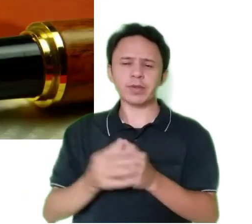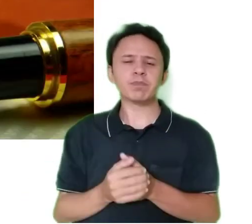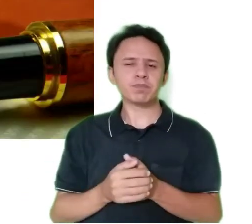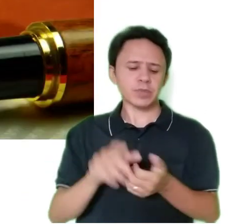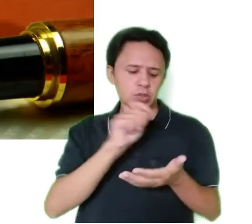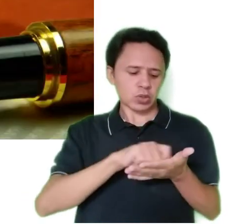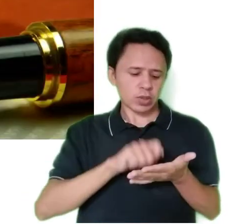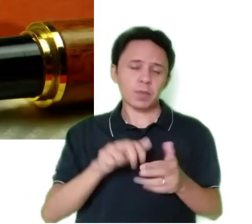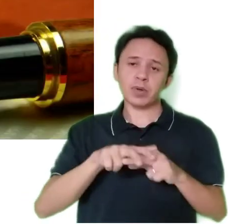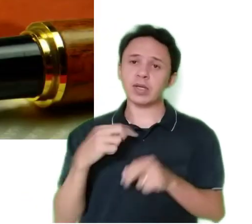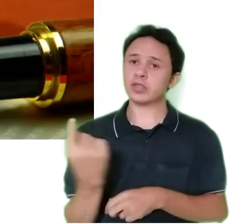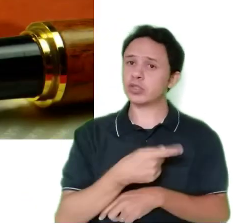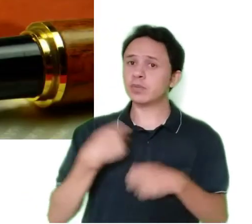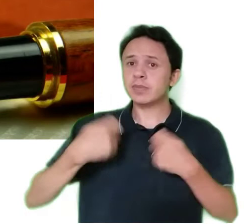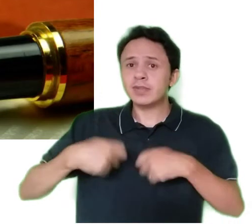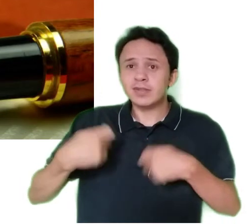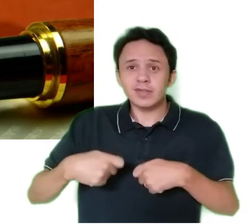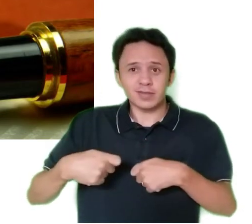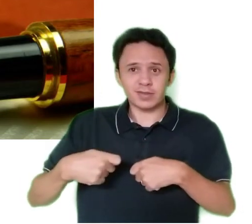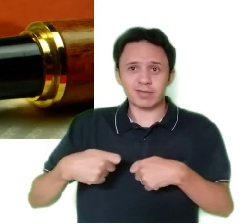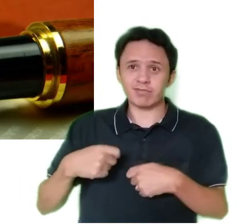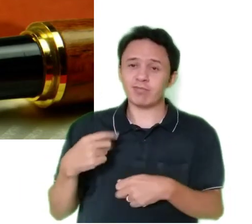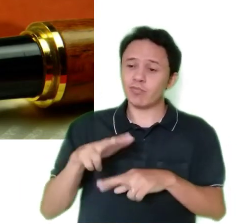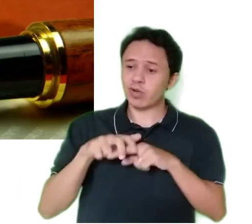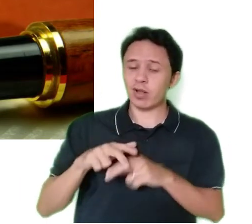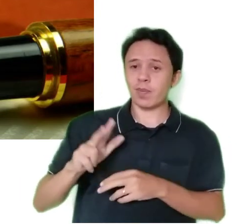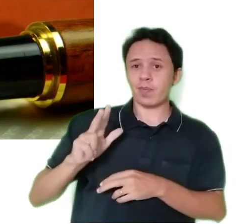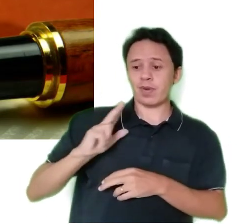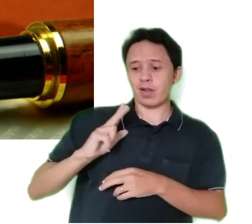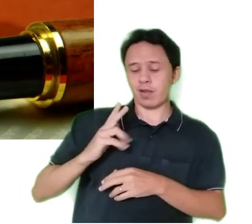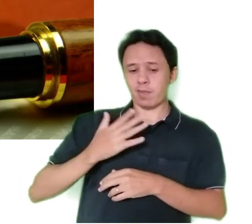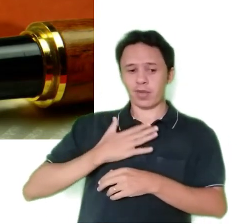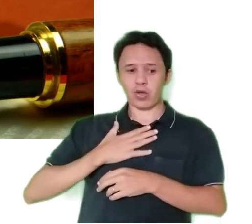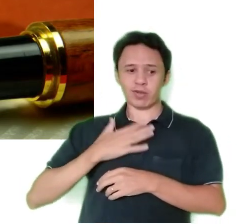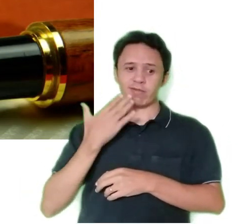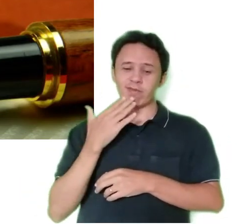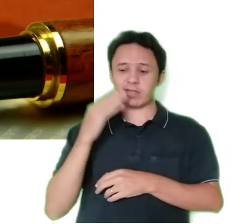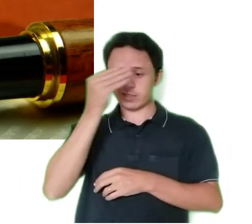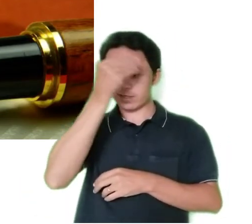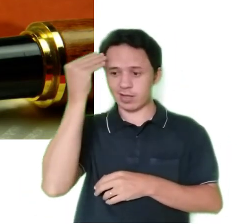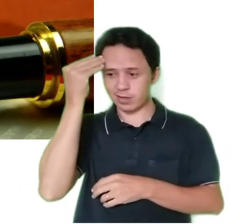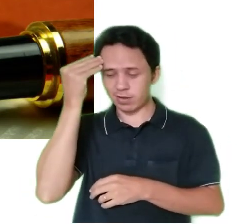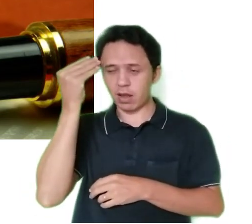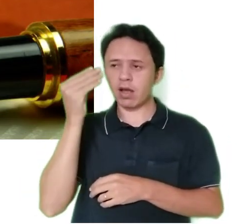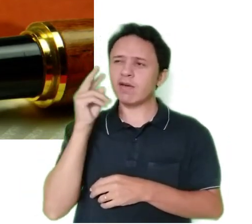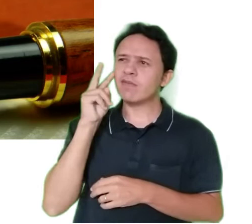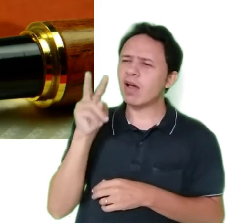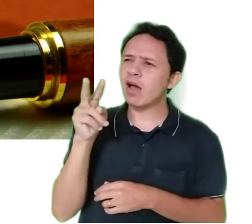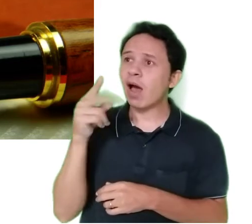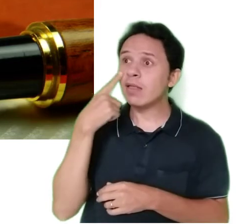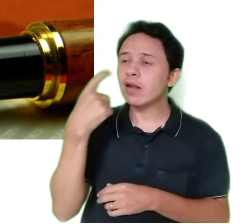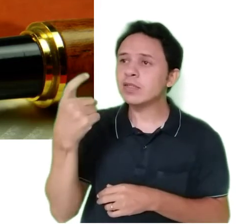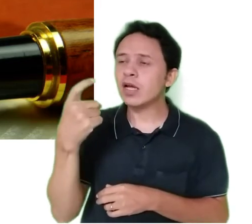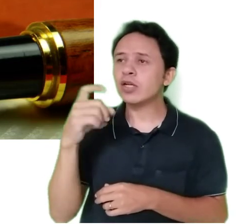Anotamos em função de uma necessidade pessoal. Fazer anotações não é copiar tudo o que lhe parece